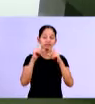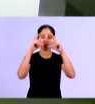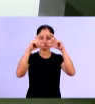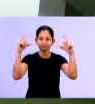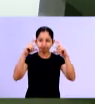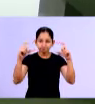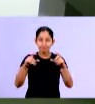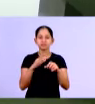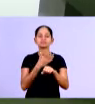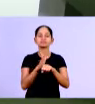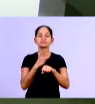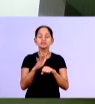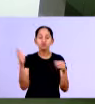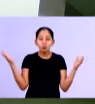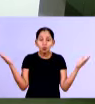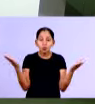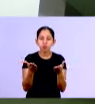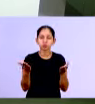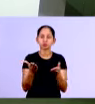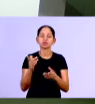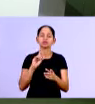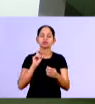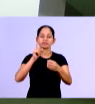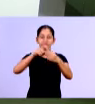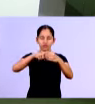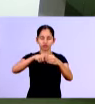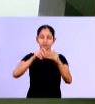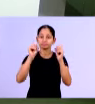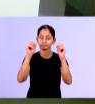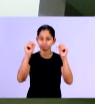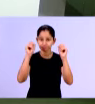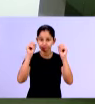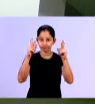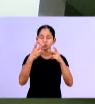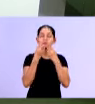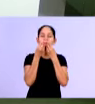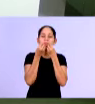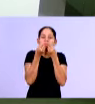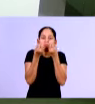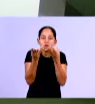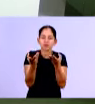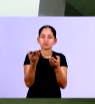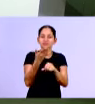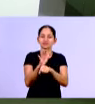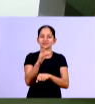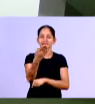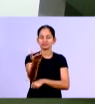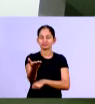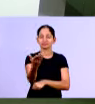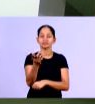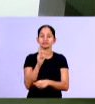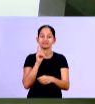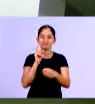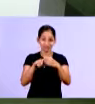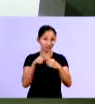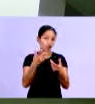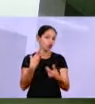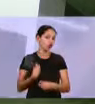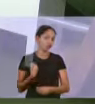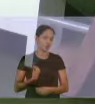praticarem um pouquinho a nossa aula de hoje. E a gente já retorna, ok? Boa atividade, já retornamos. Dessa vez eu retorno.